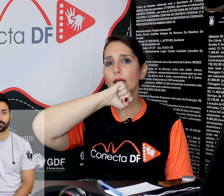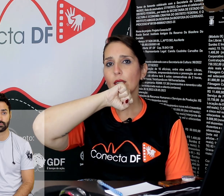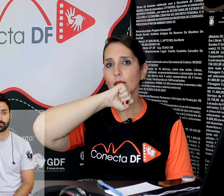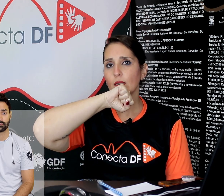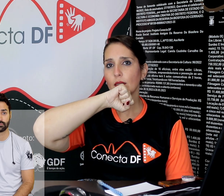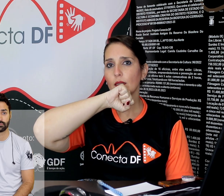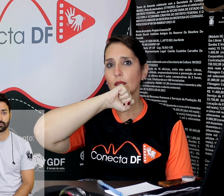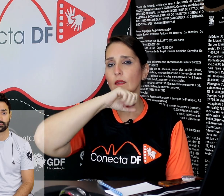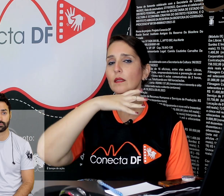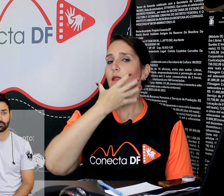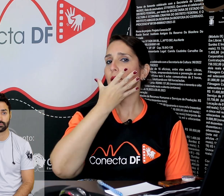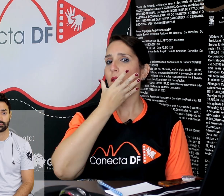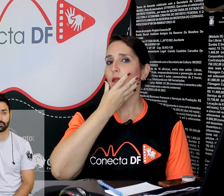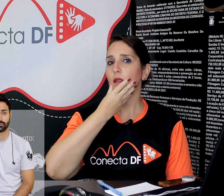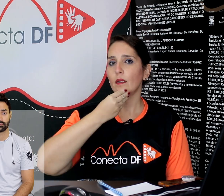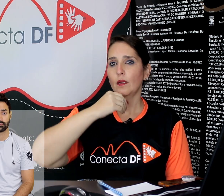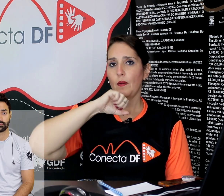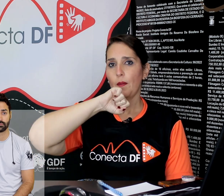Papai.